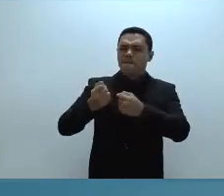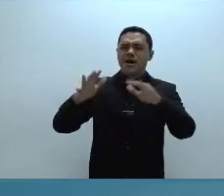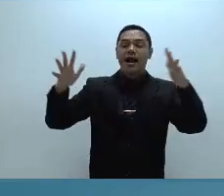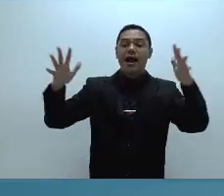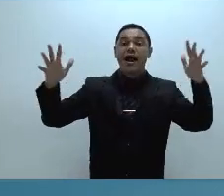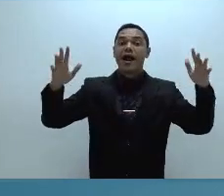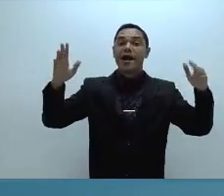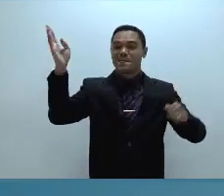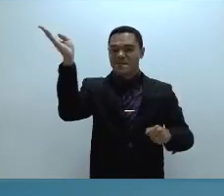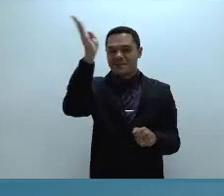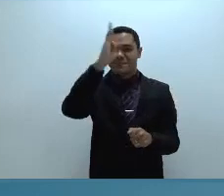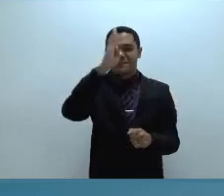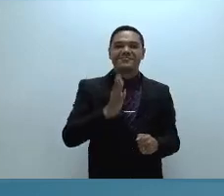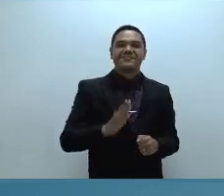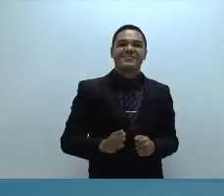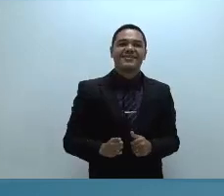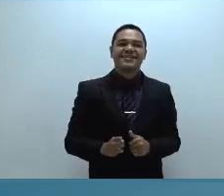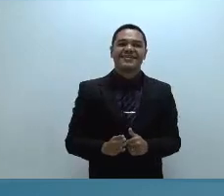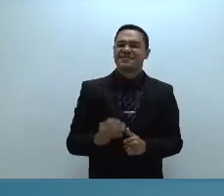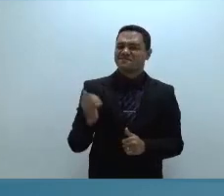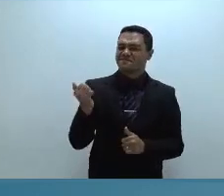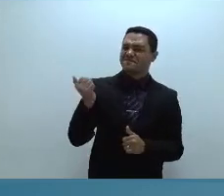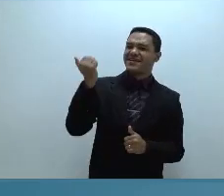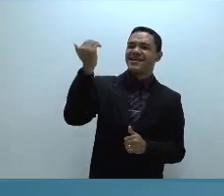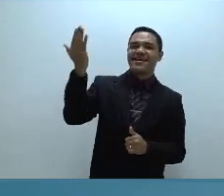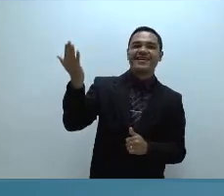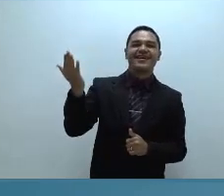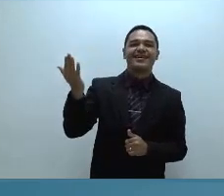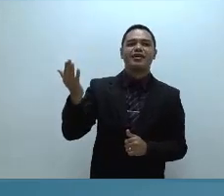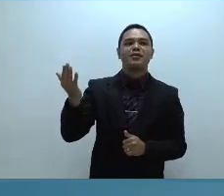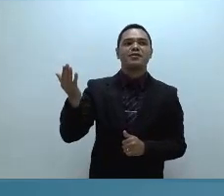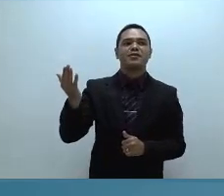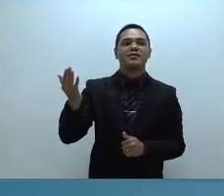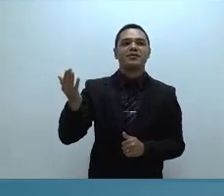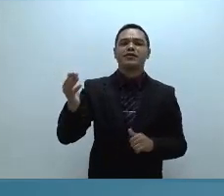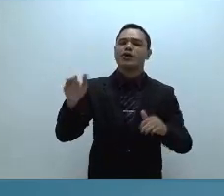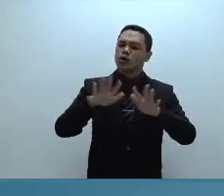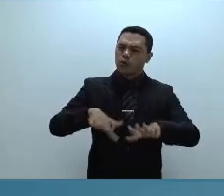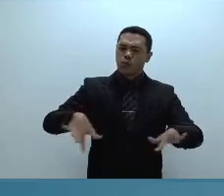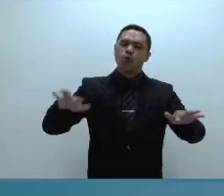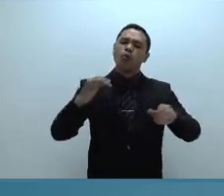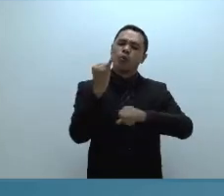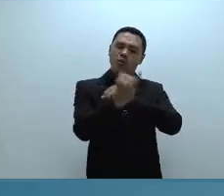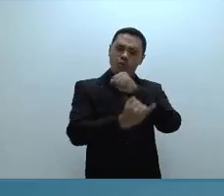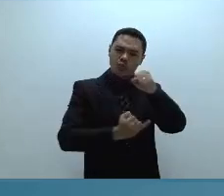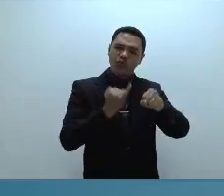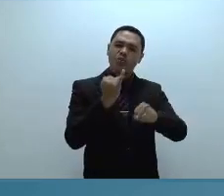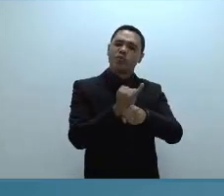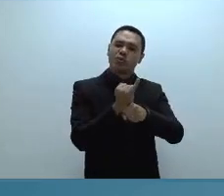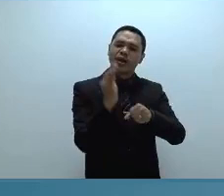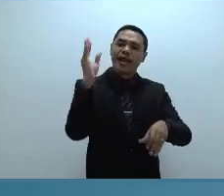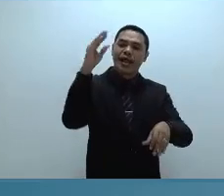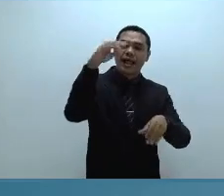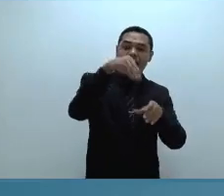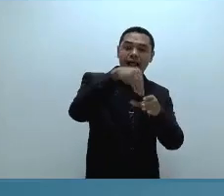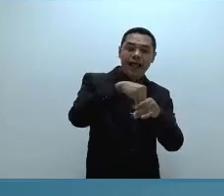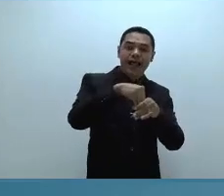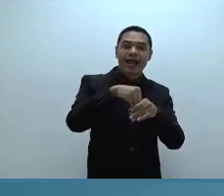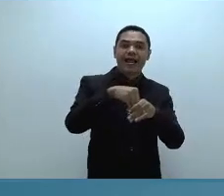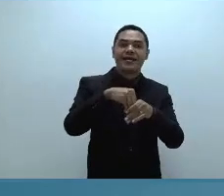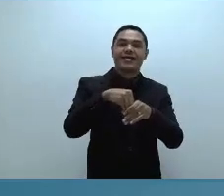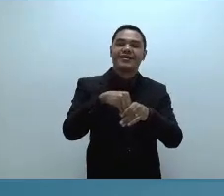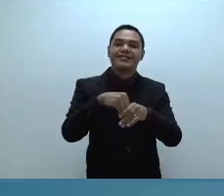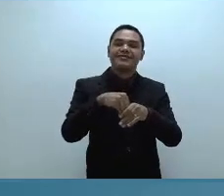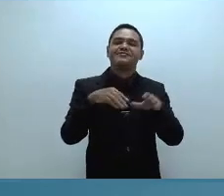até além da nossa fronteira, porque hoje tudo está na internet. E que bom que nós